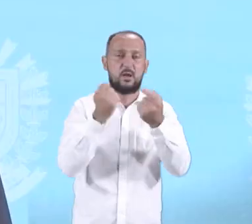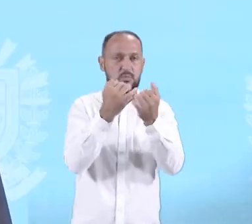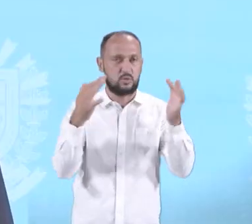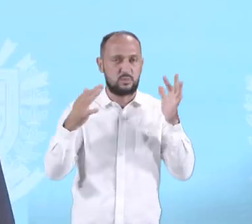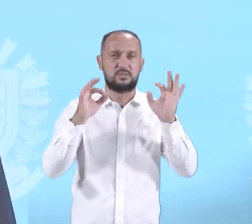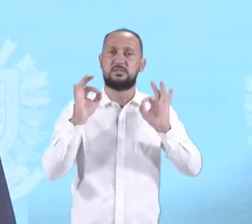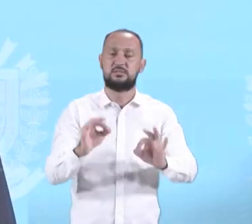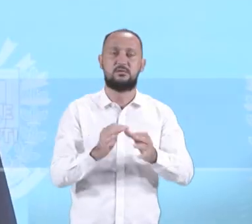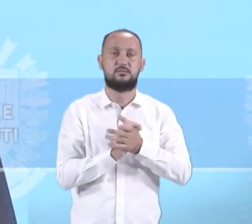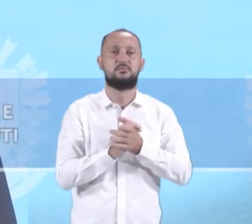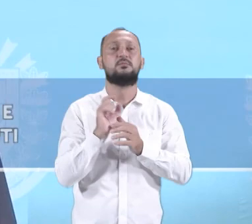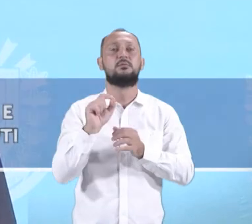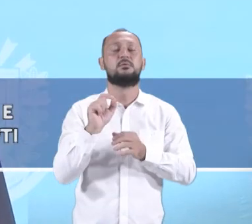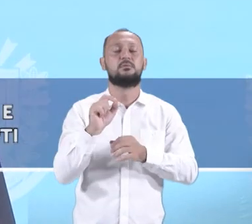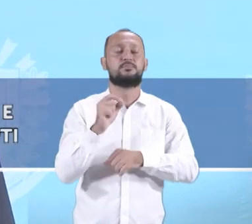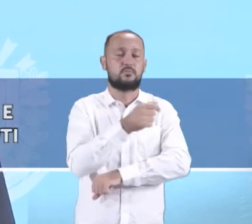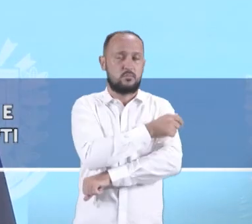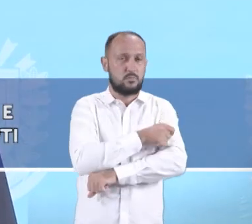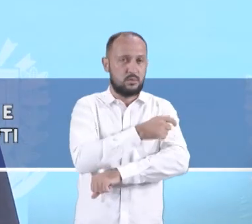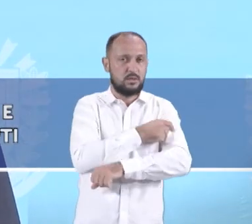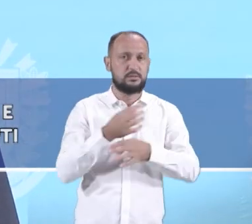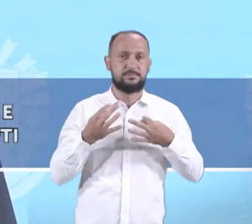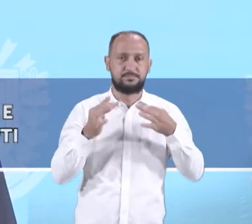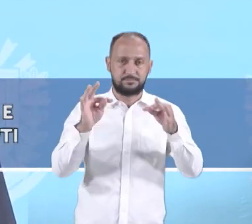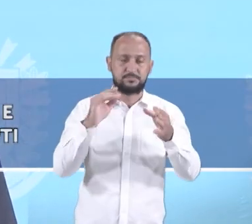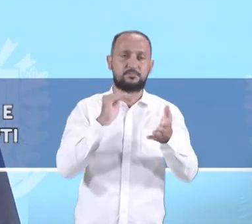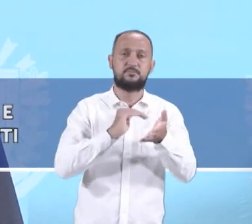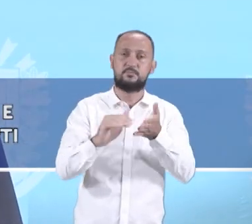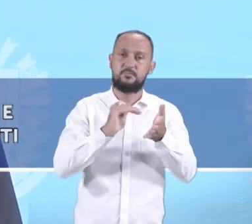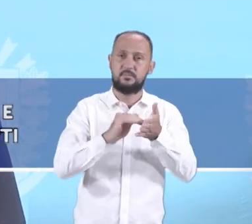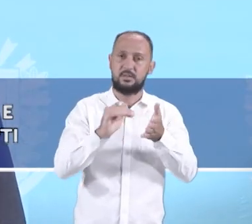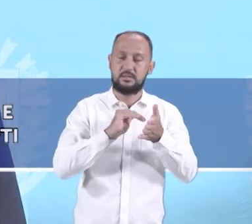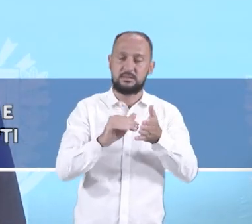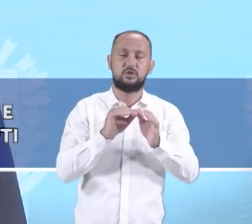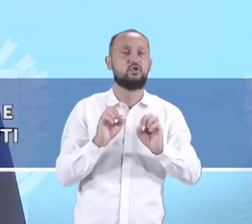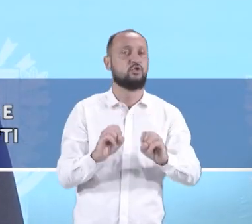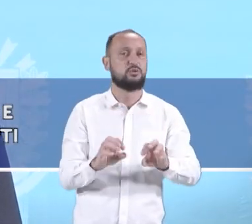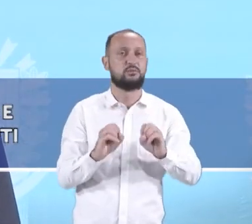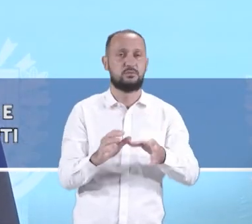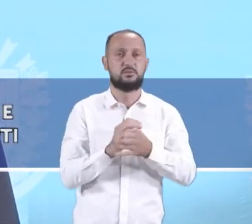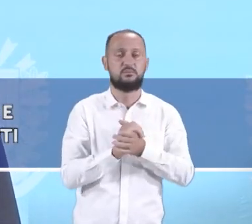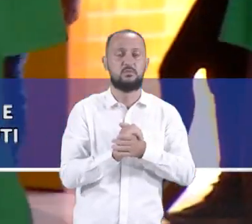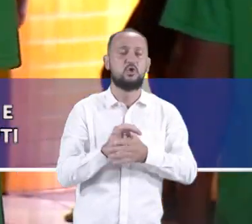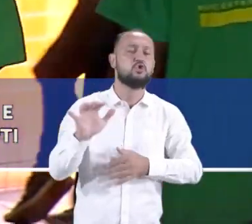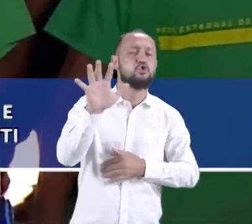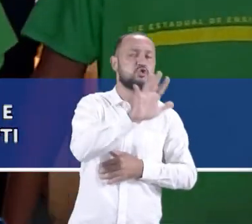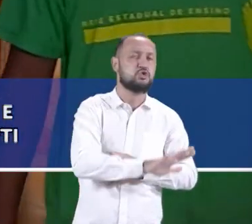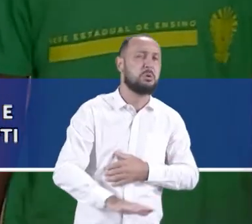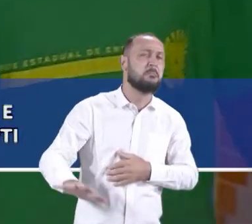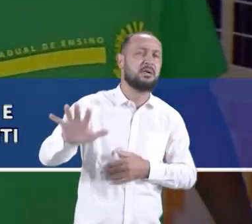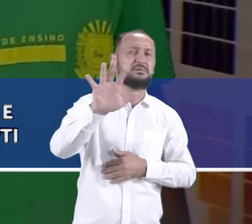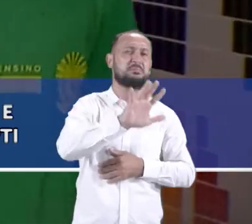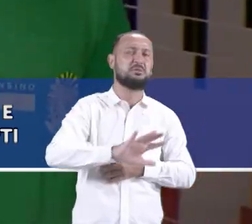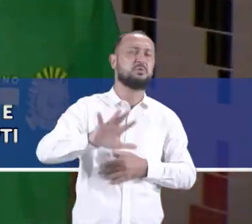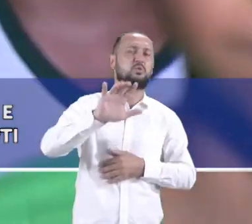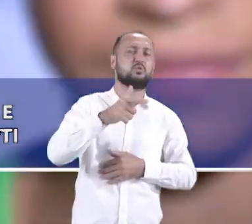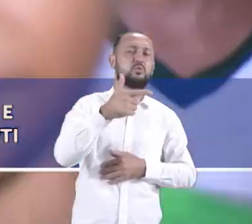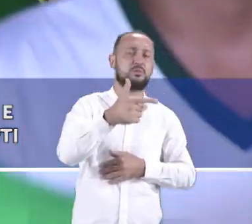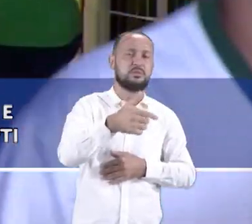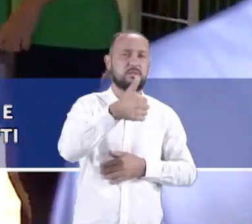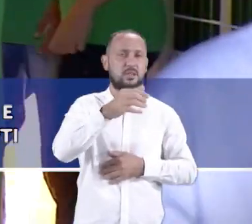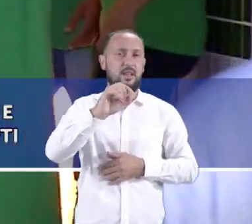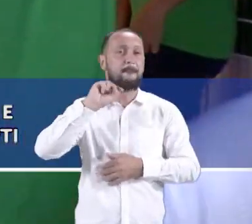naturais. Conforme o Superintendente de Informação e Tecnologia da Secretaria Estadual de Educação, no universo de cerca